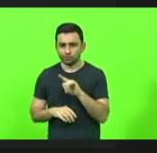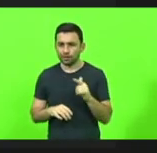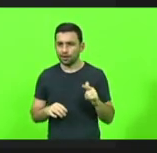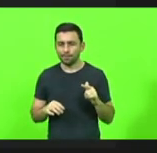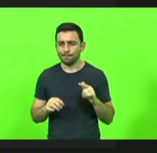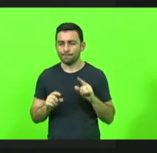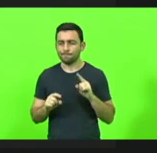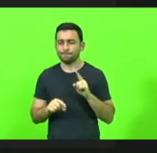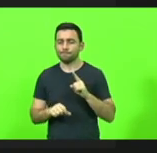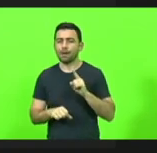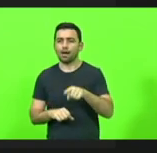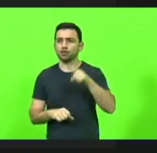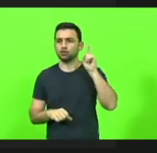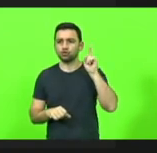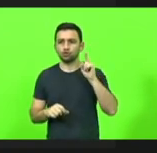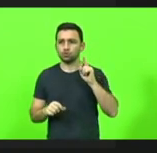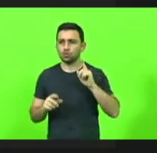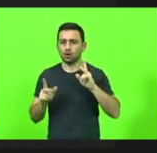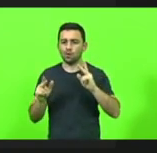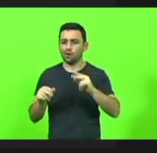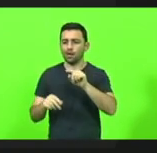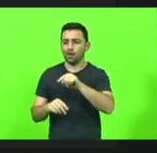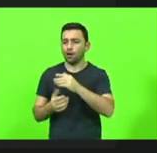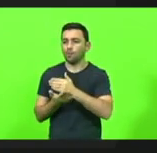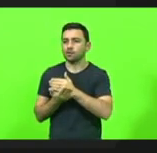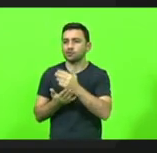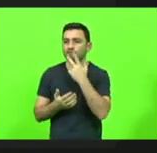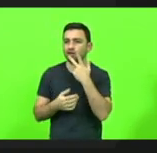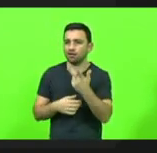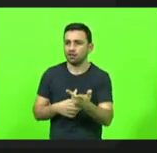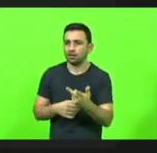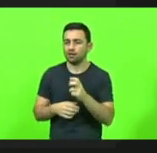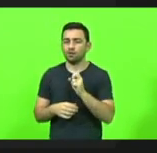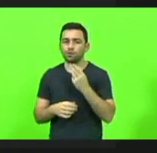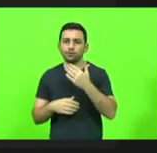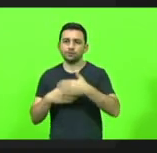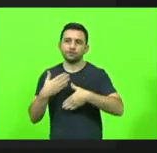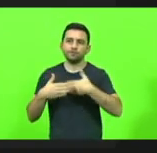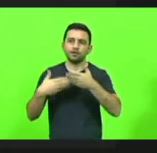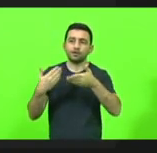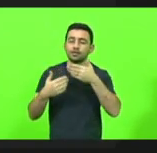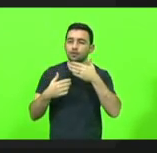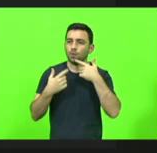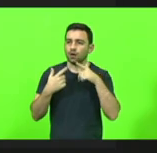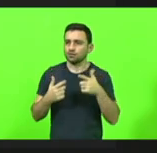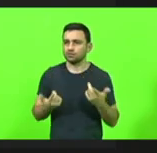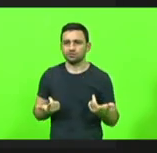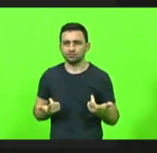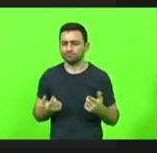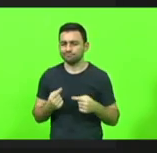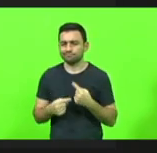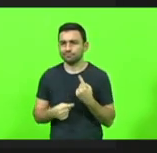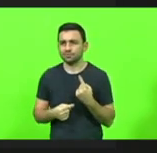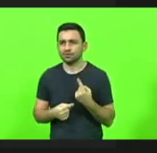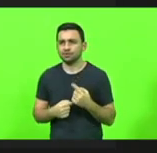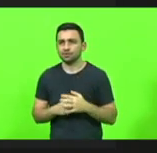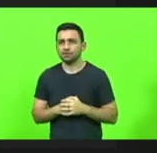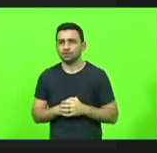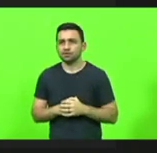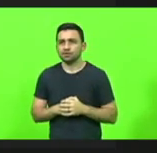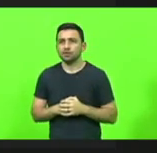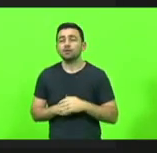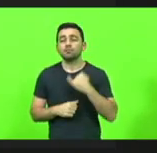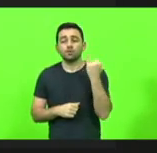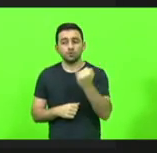para fazer a pessoa falar ou desenvolver linguagem. Então, é importante